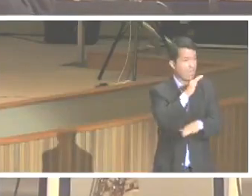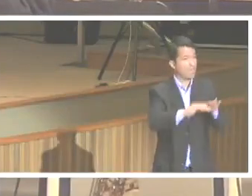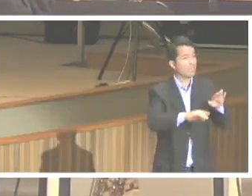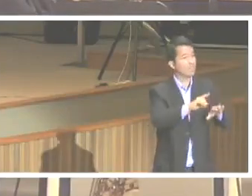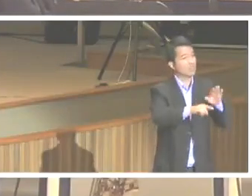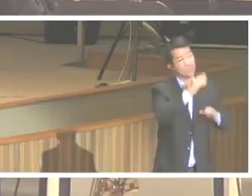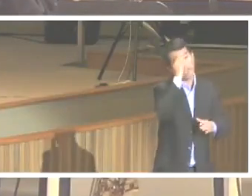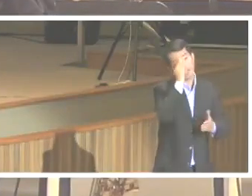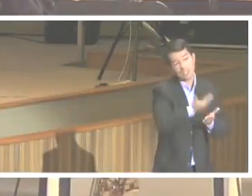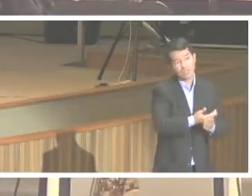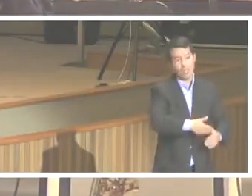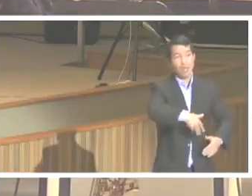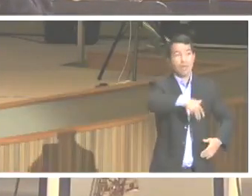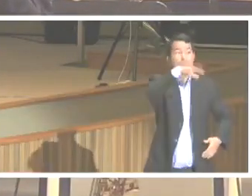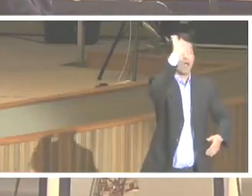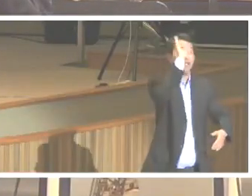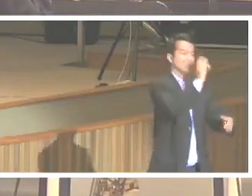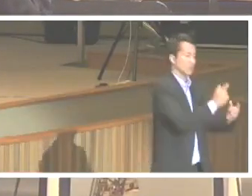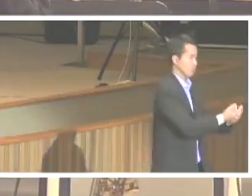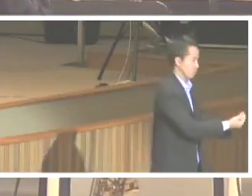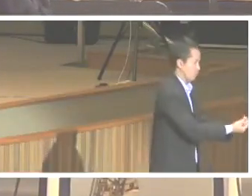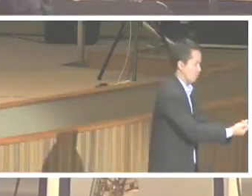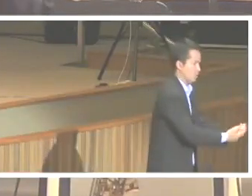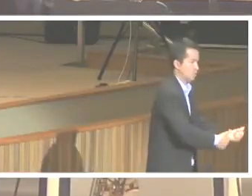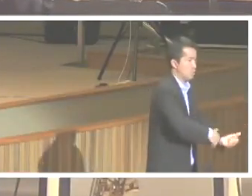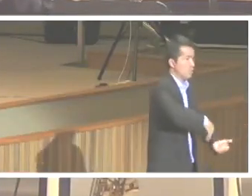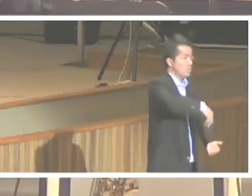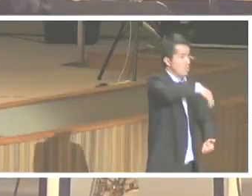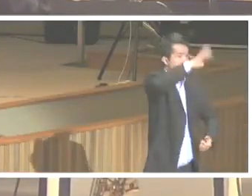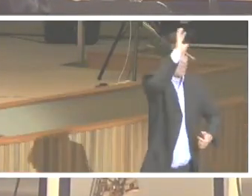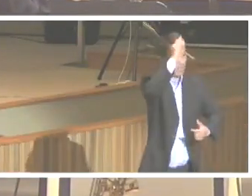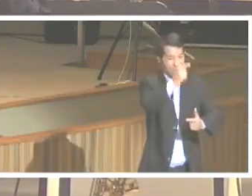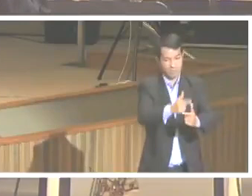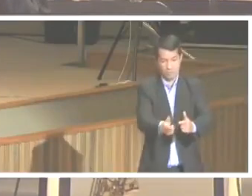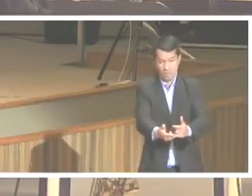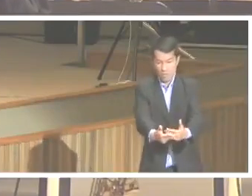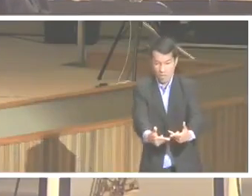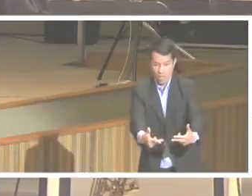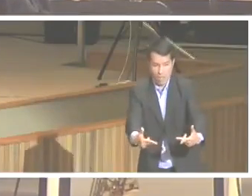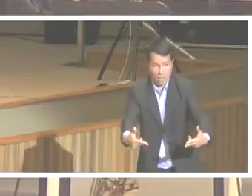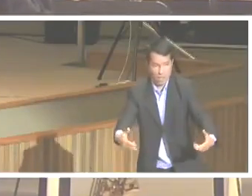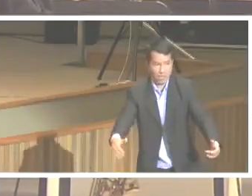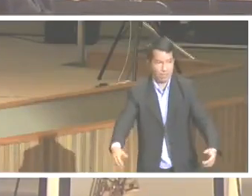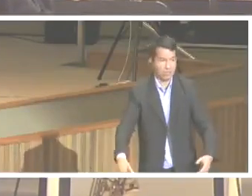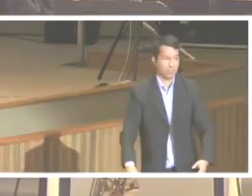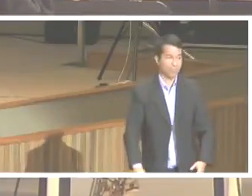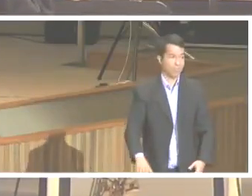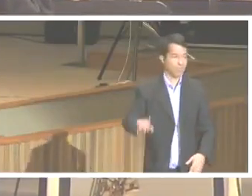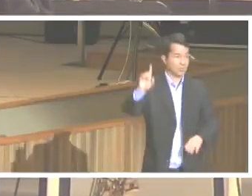pequenos substitutos que se mostram tão incompetente diante da vida